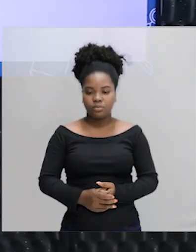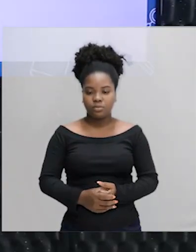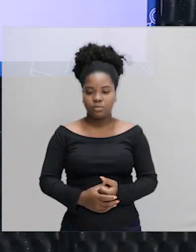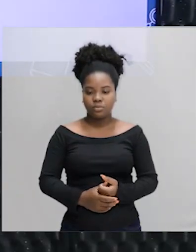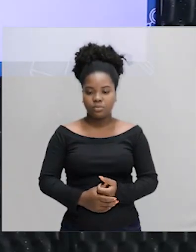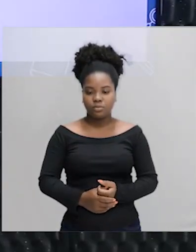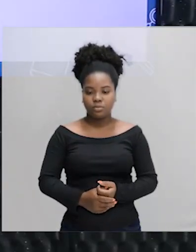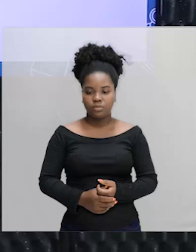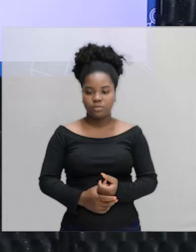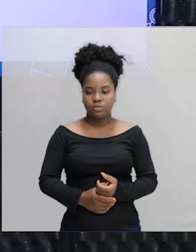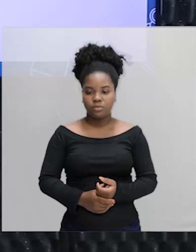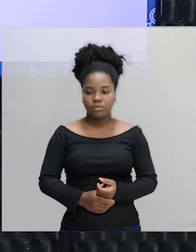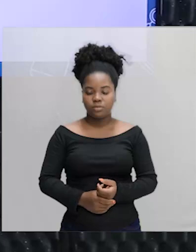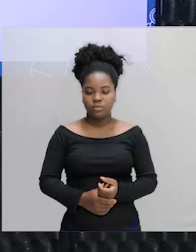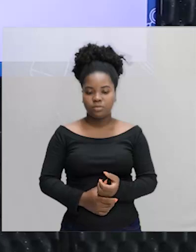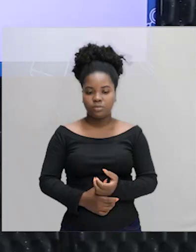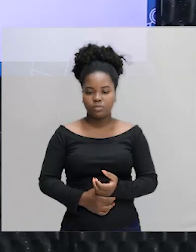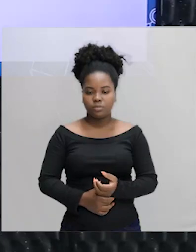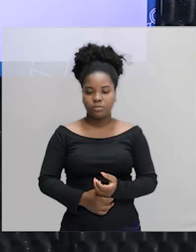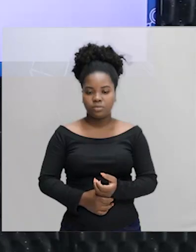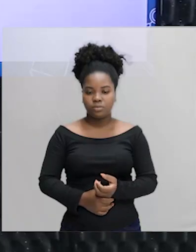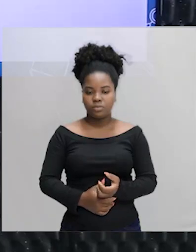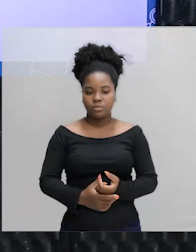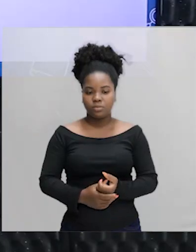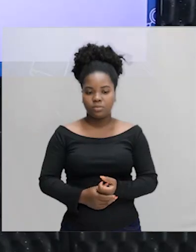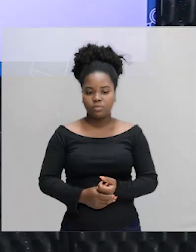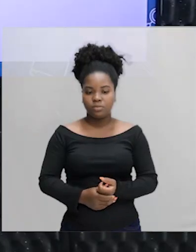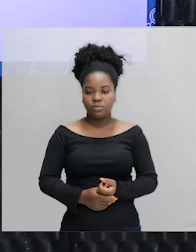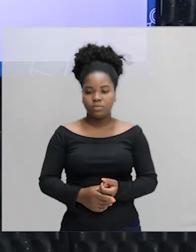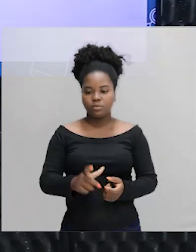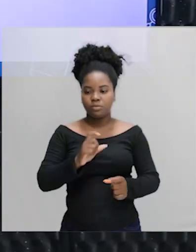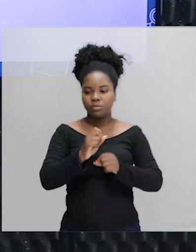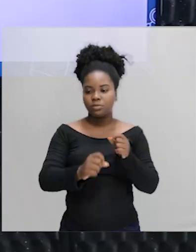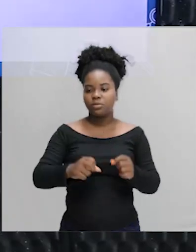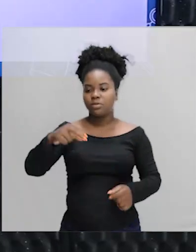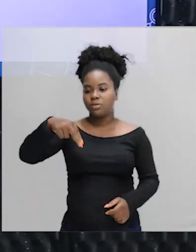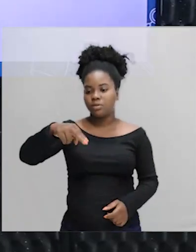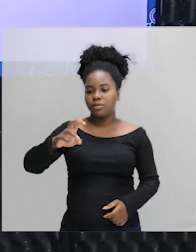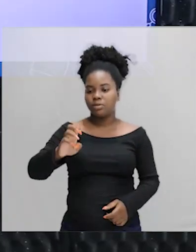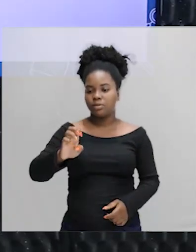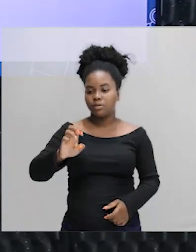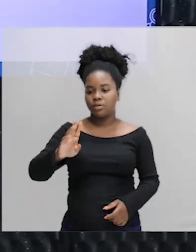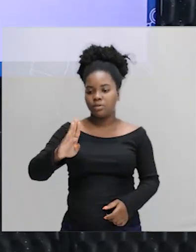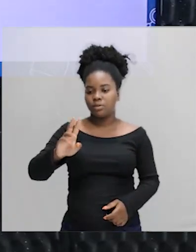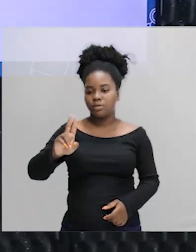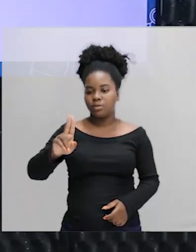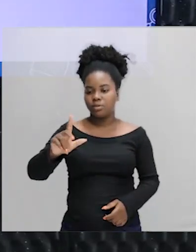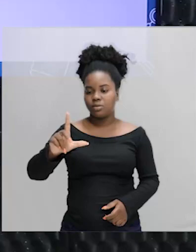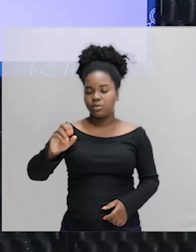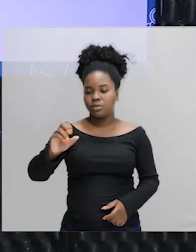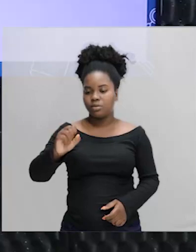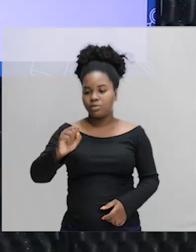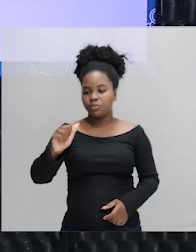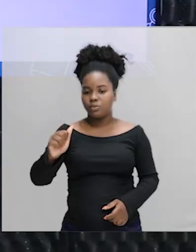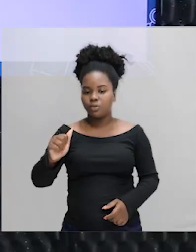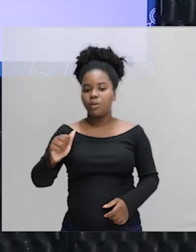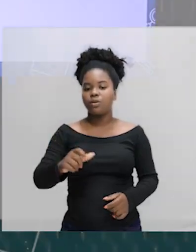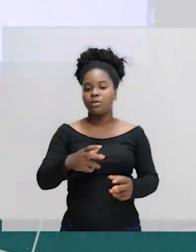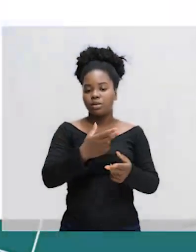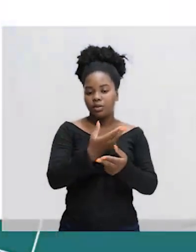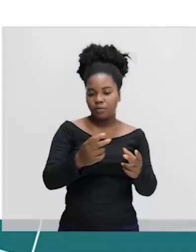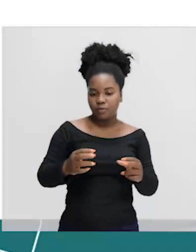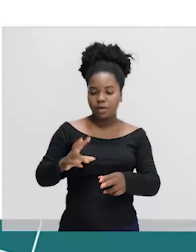moleculares. Ok? Que nós chamamos lá de nebulosas. Já falamos bastante sobre isso. O berçário das estrelas. Tá